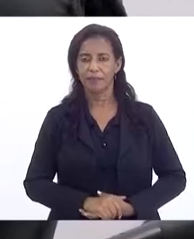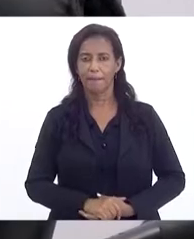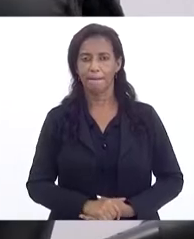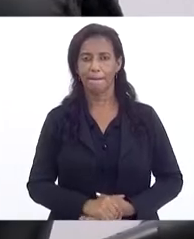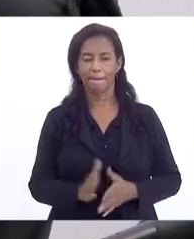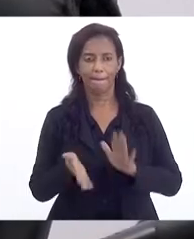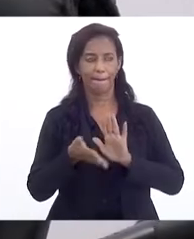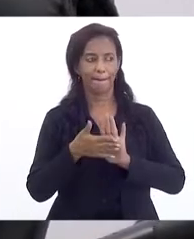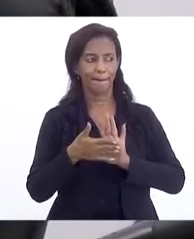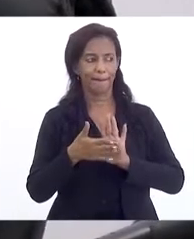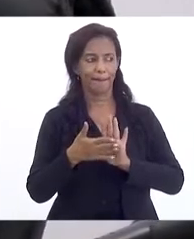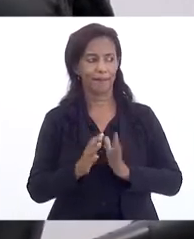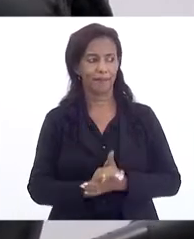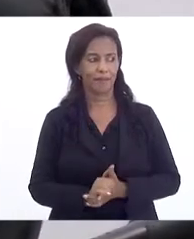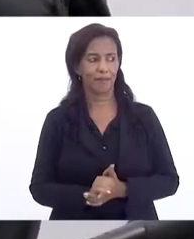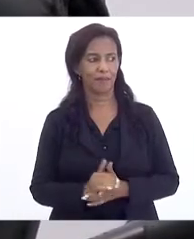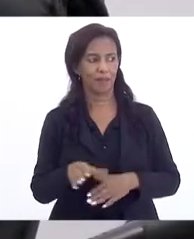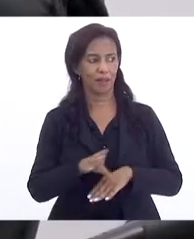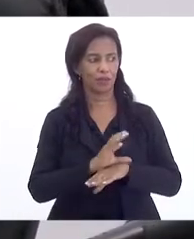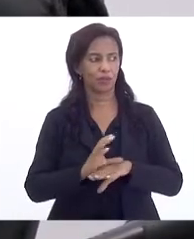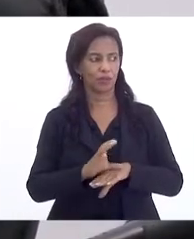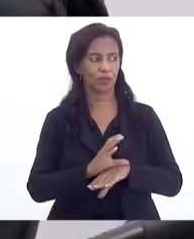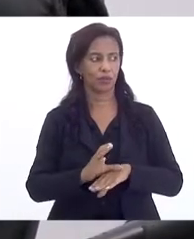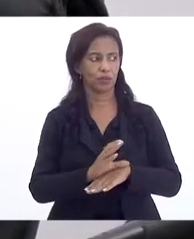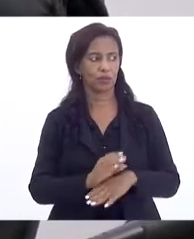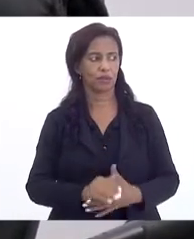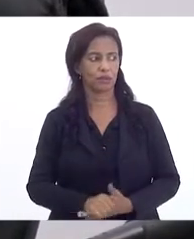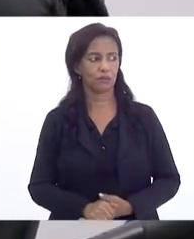atentos. O parecer é pela constitucionalidade.